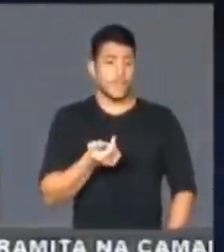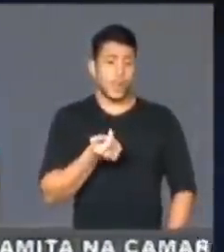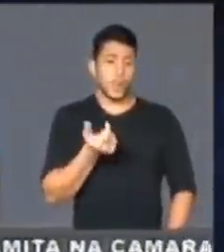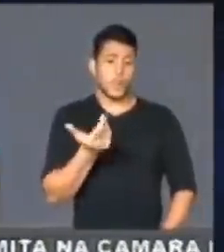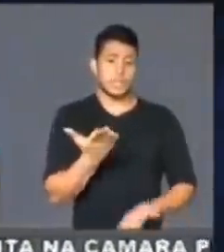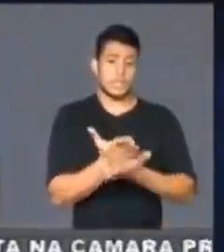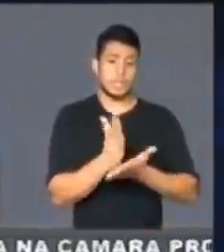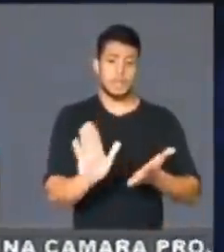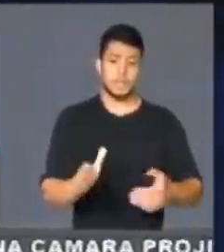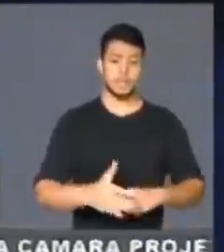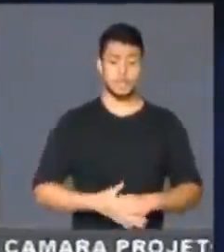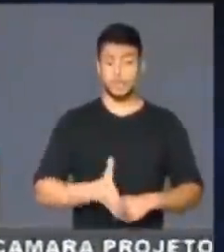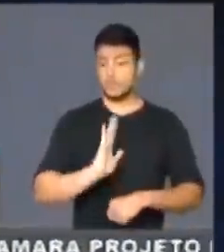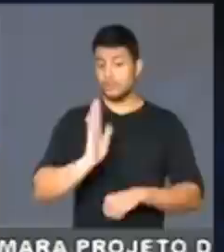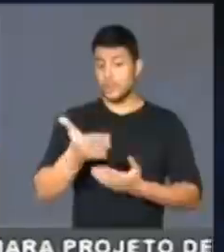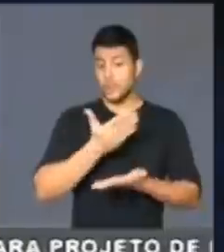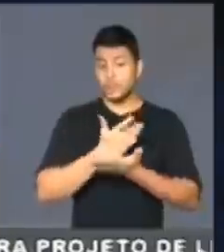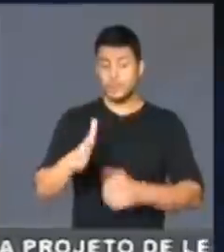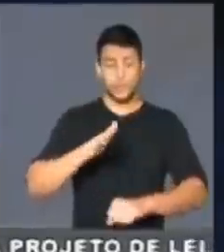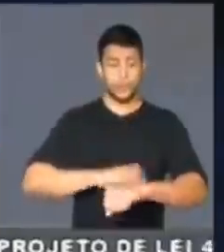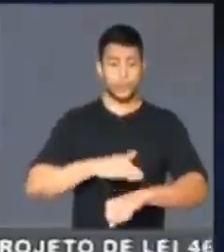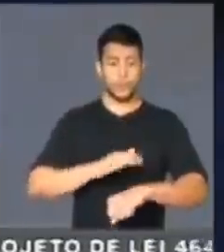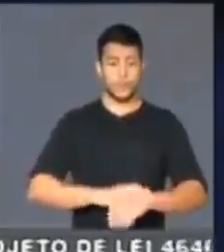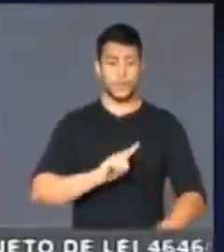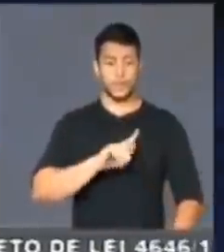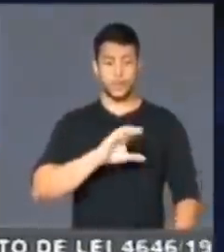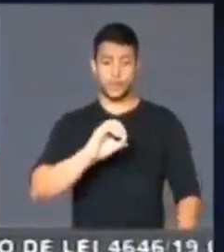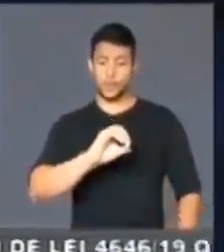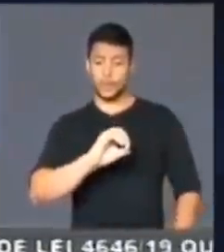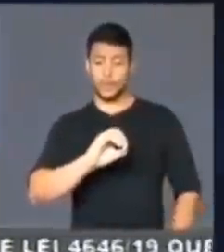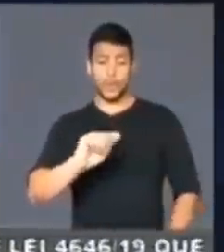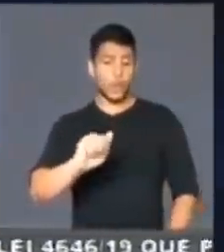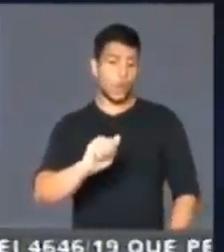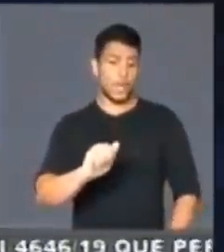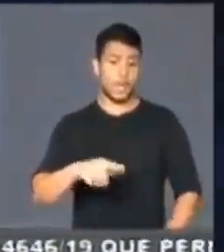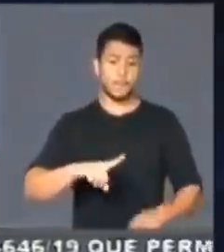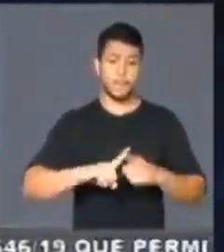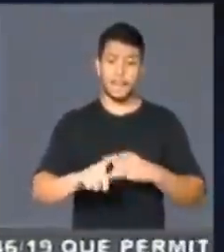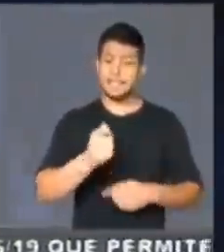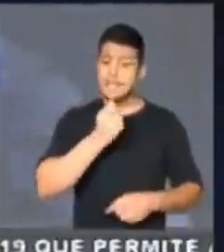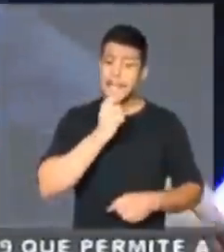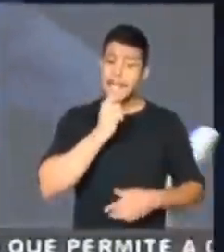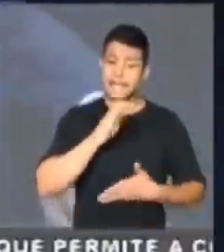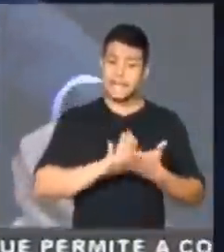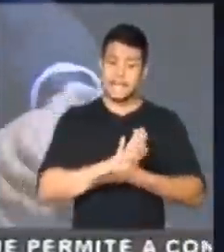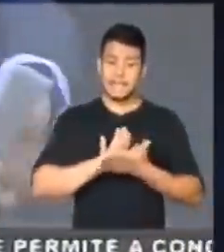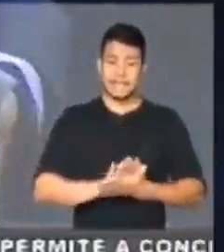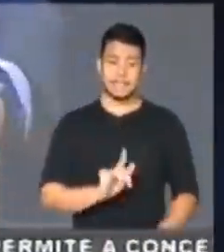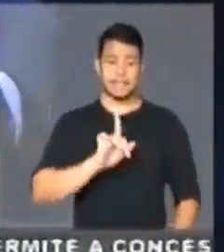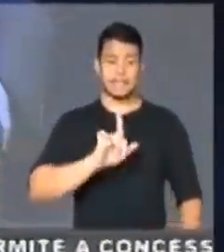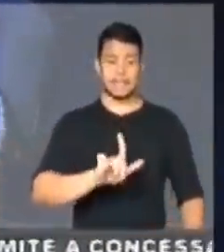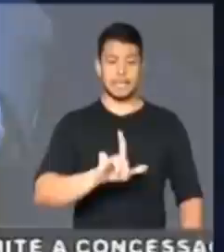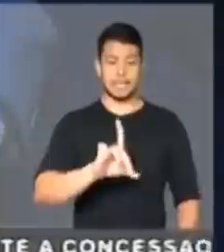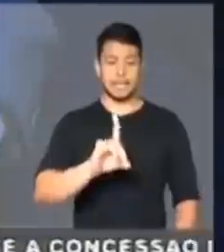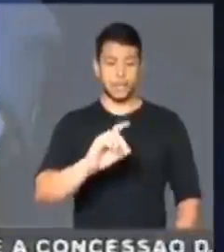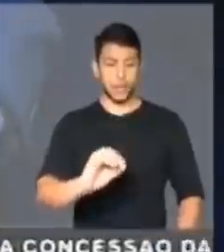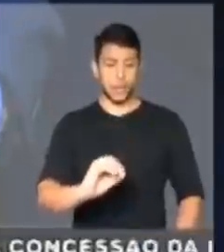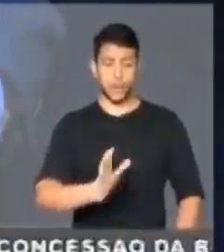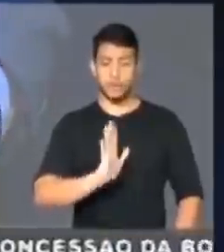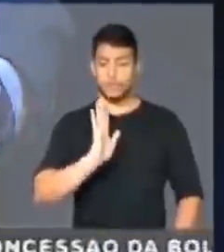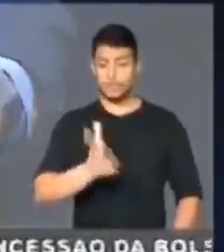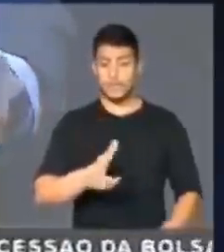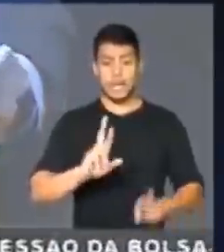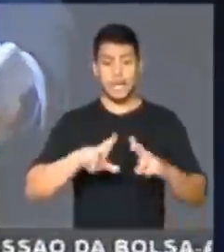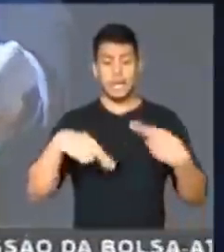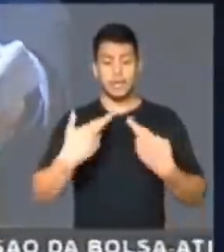se votar a LOA, e toda semana se fala que vai se votar a LDO e nunca se vota. A sessão estava marcada aí para uma, aí passou para